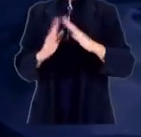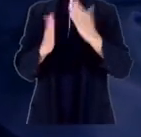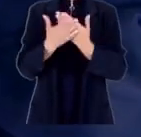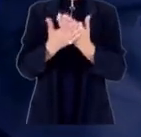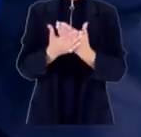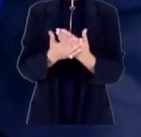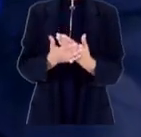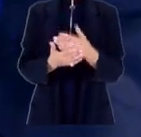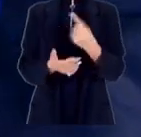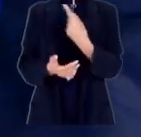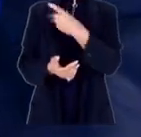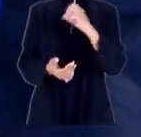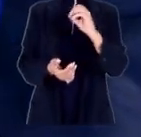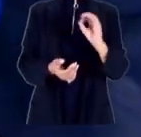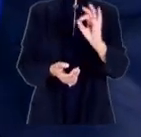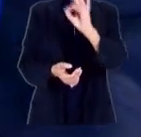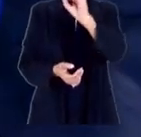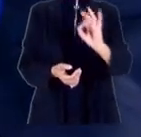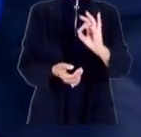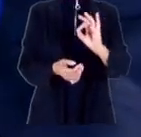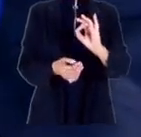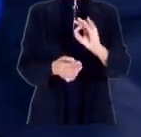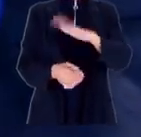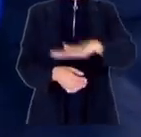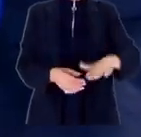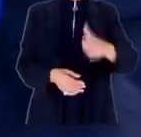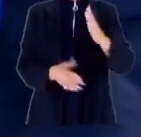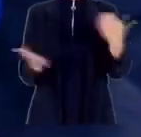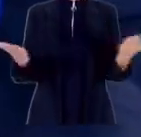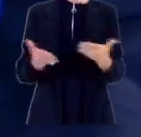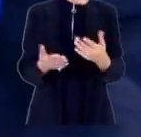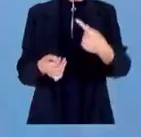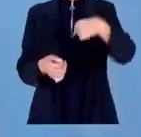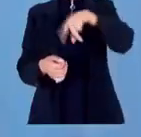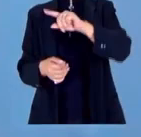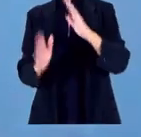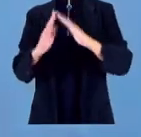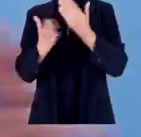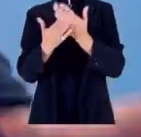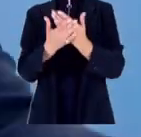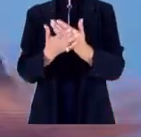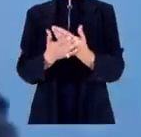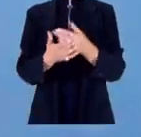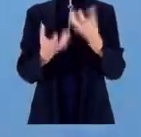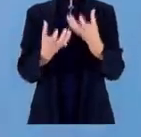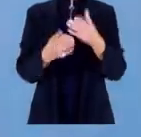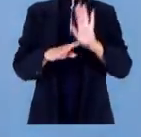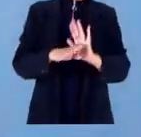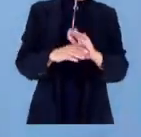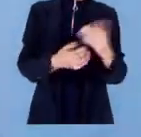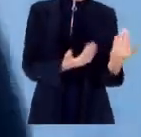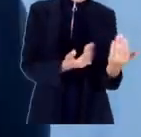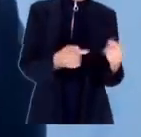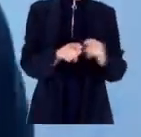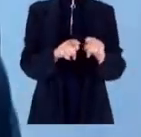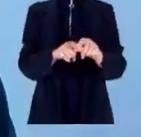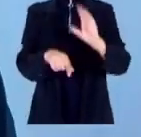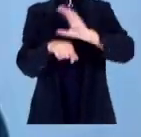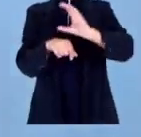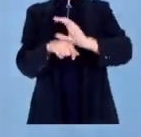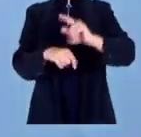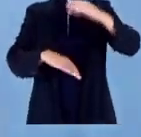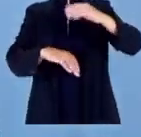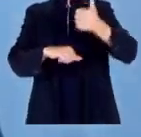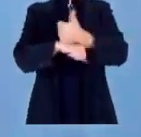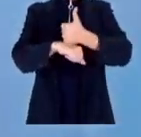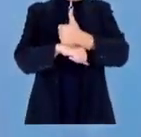100% das nossas crianças hoje diante da sala de aula nós vamos fazer isso pelos nossos jovens e o curso é técnico é uma